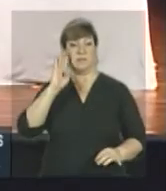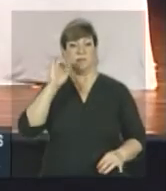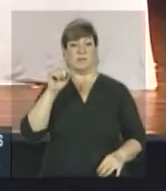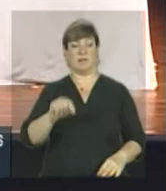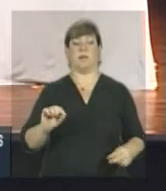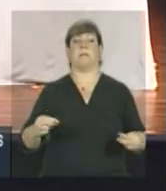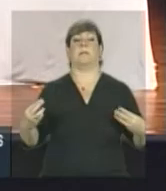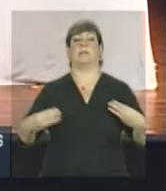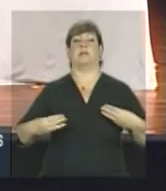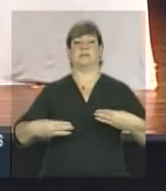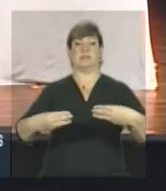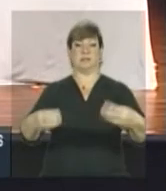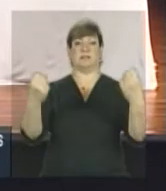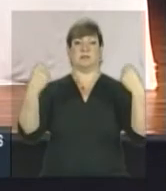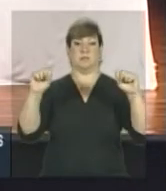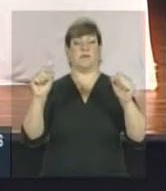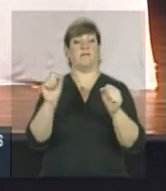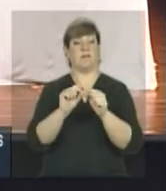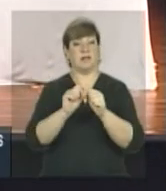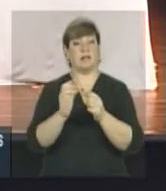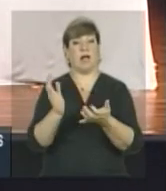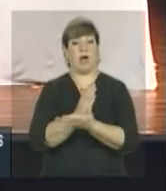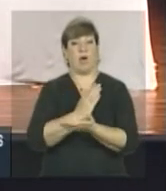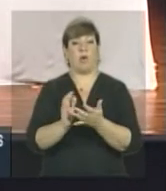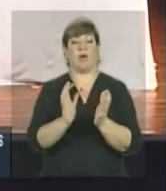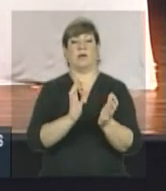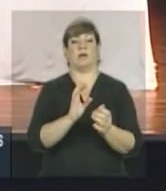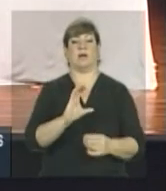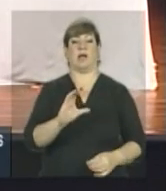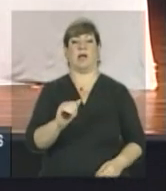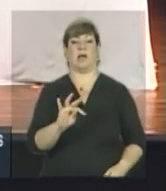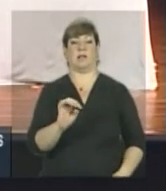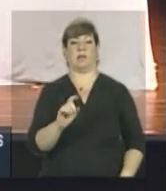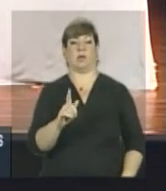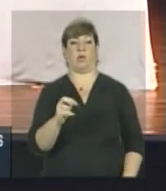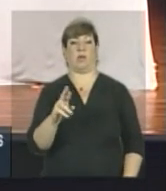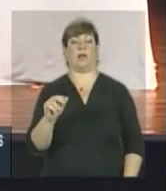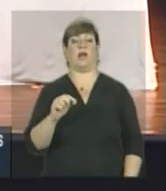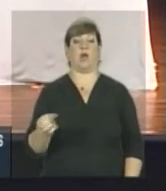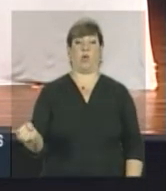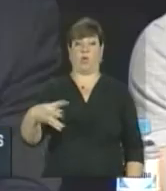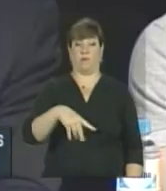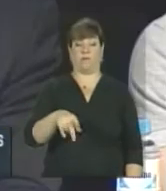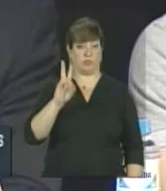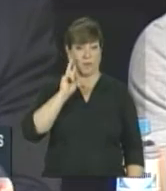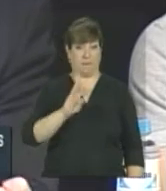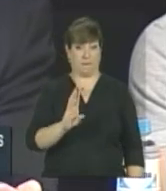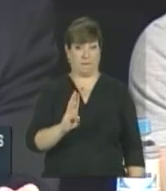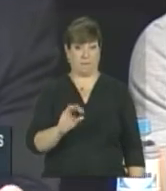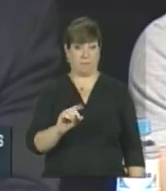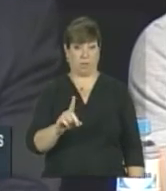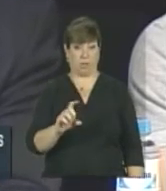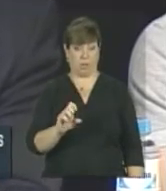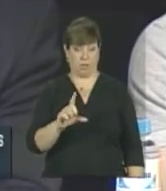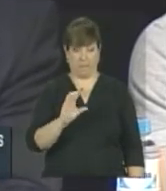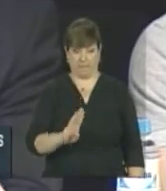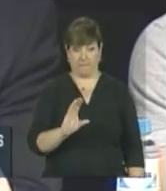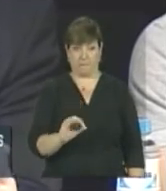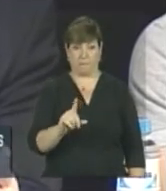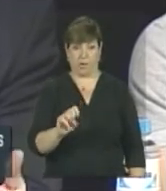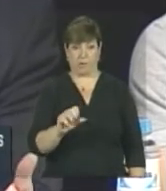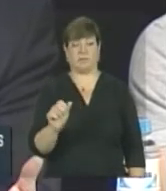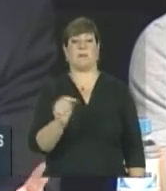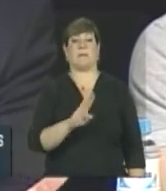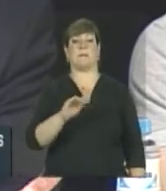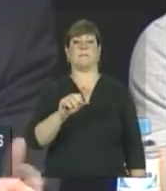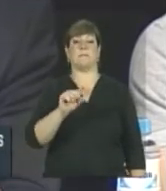criou algumas categorias novas, como a bolsa de base. Então, hoje, o atleta de base, que porventura sua